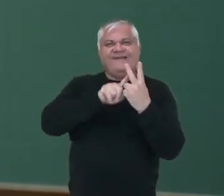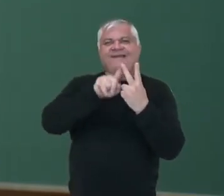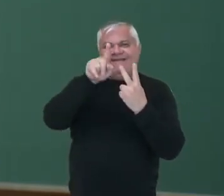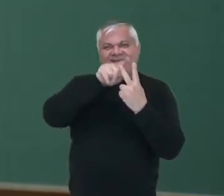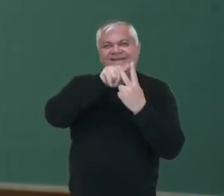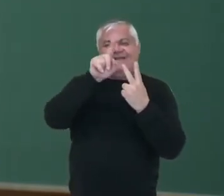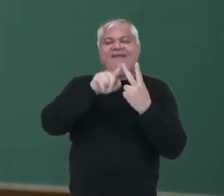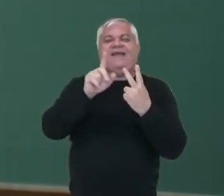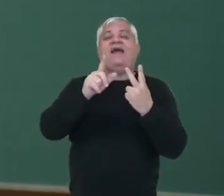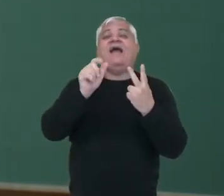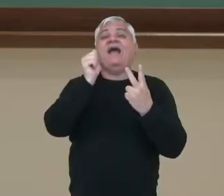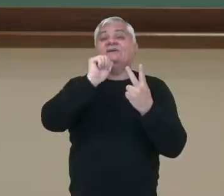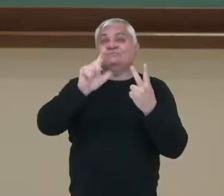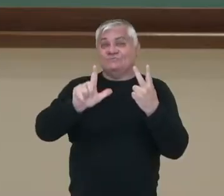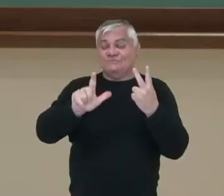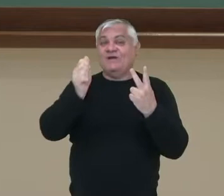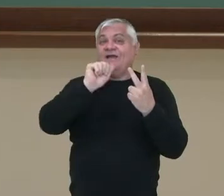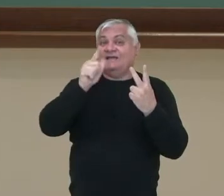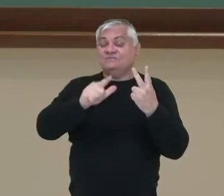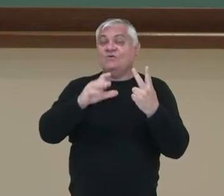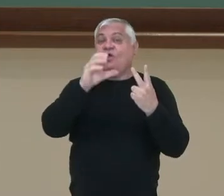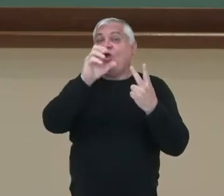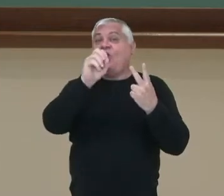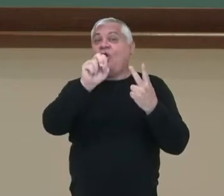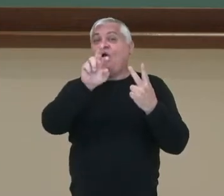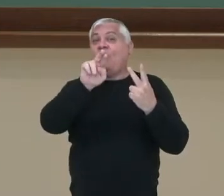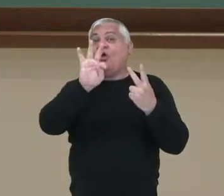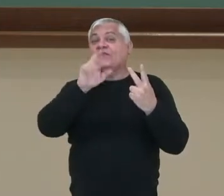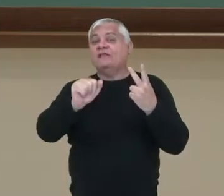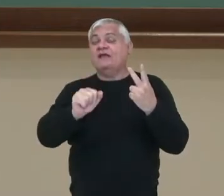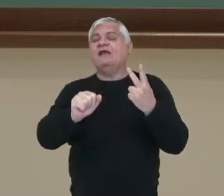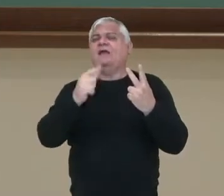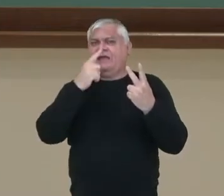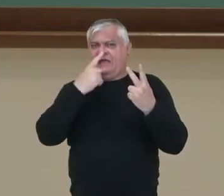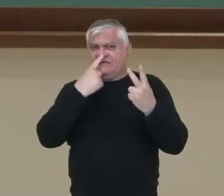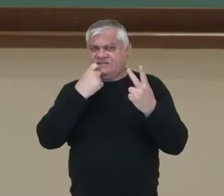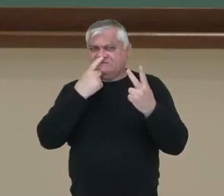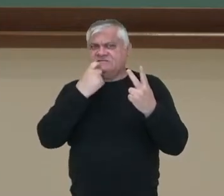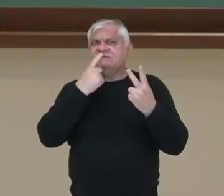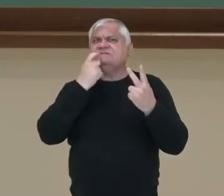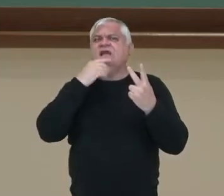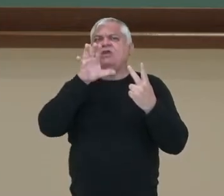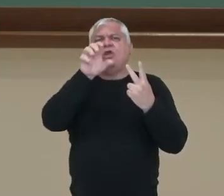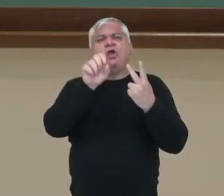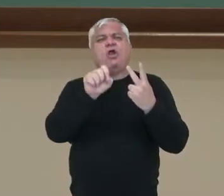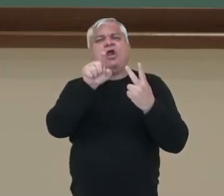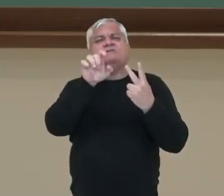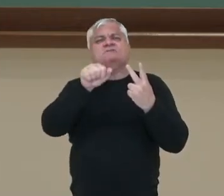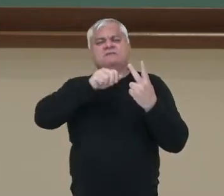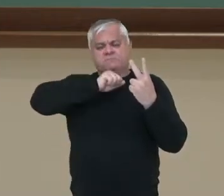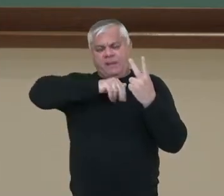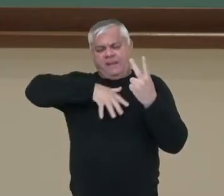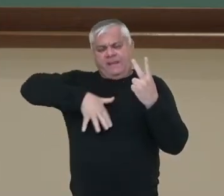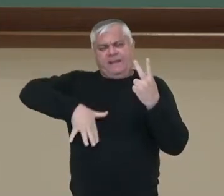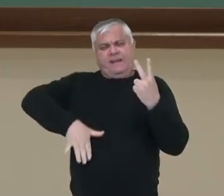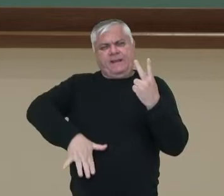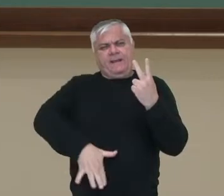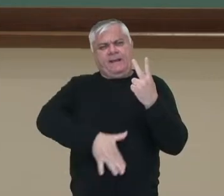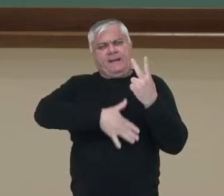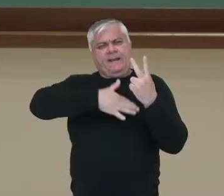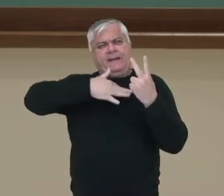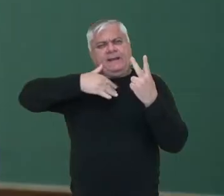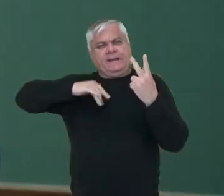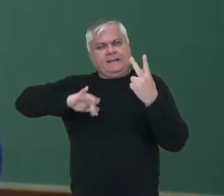artérias, a artéria aorta, que é a principal, é por onde vai sair aquele sangue arterial rico em oxigênio para ser distribuído pelo corpo,